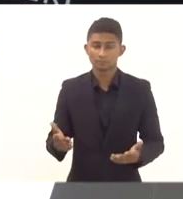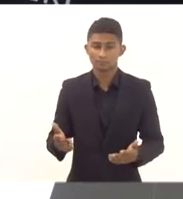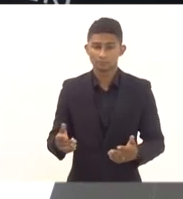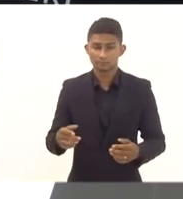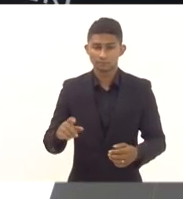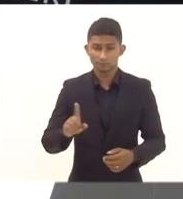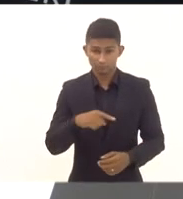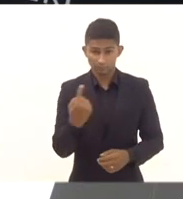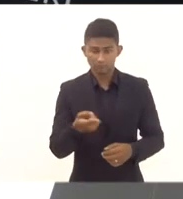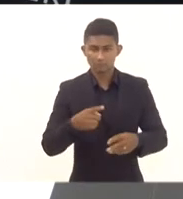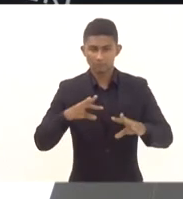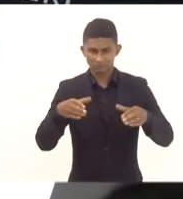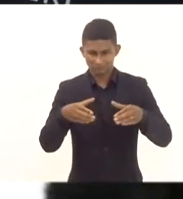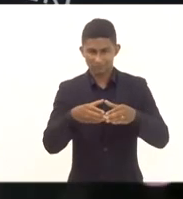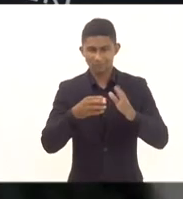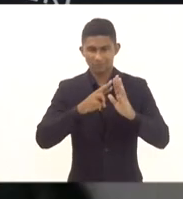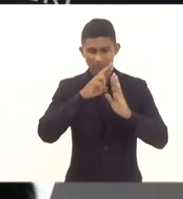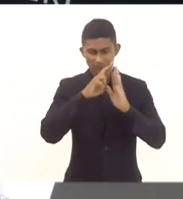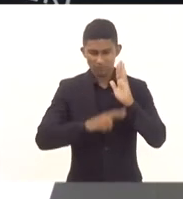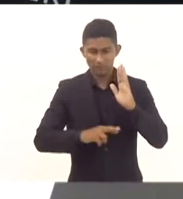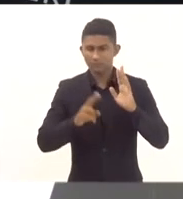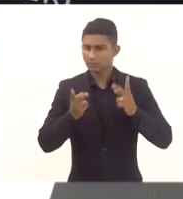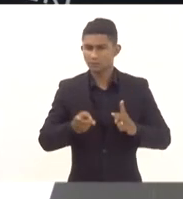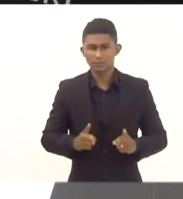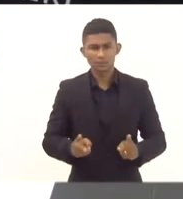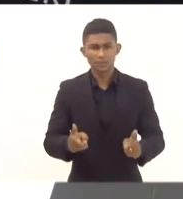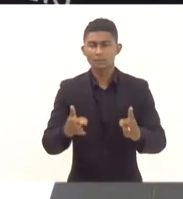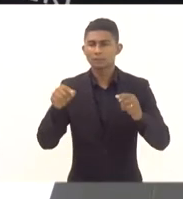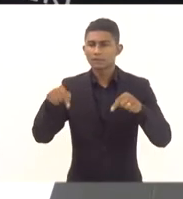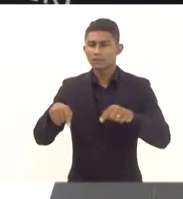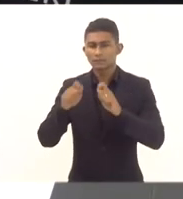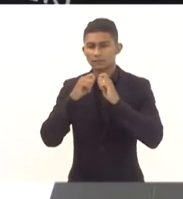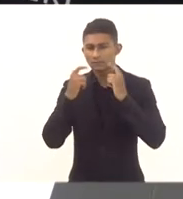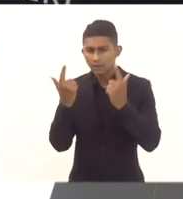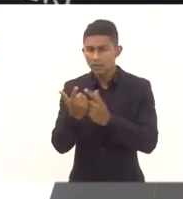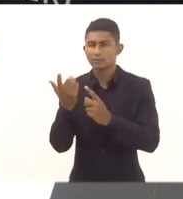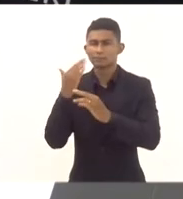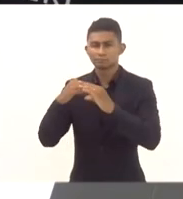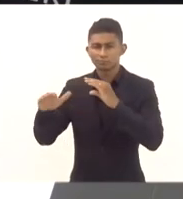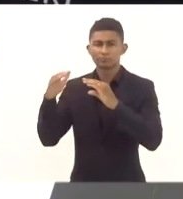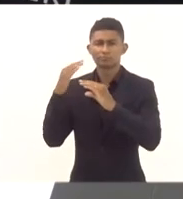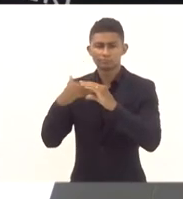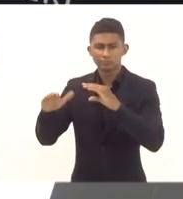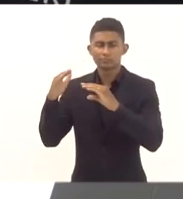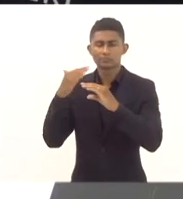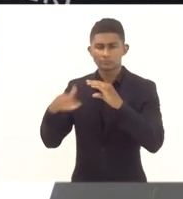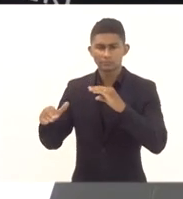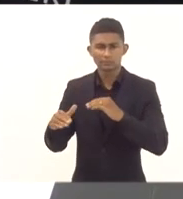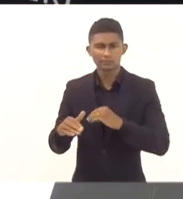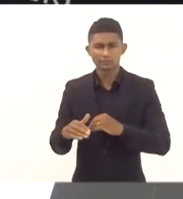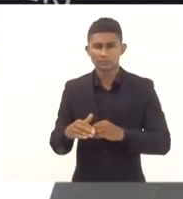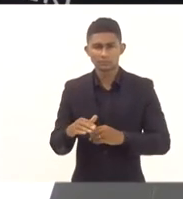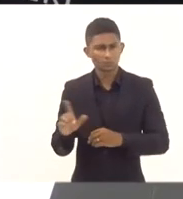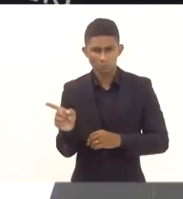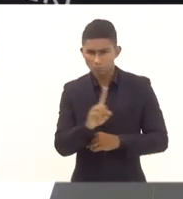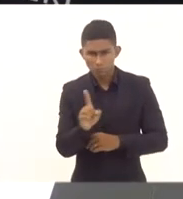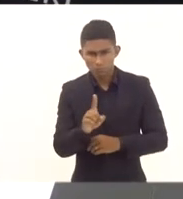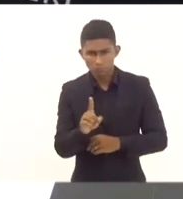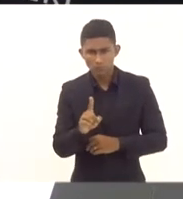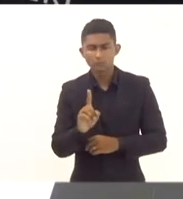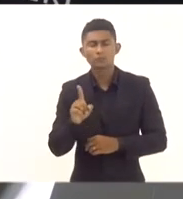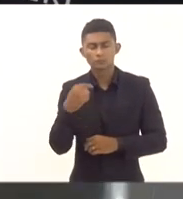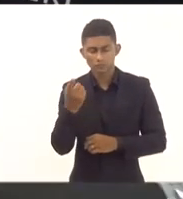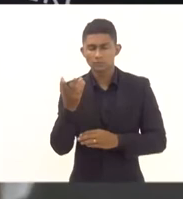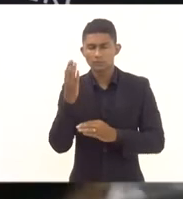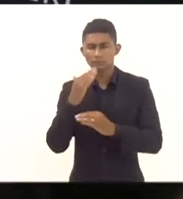sempre orientado aqui vi essa casa e se não for inscrito a paremos